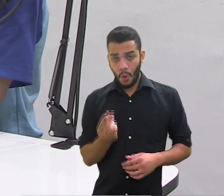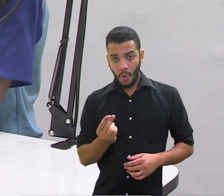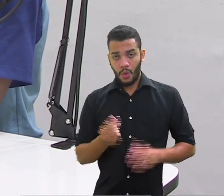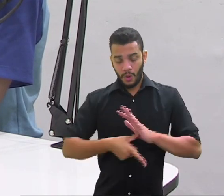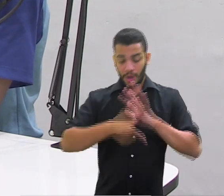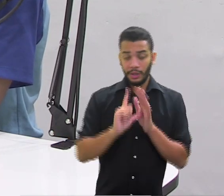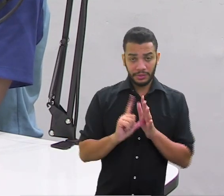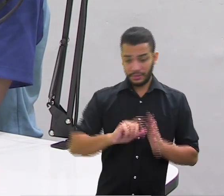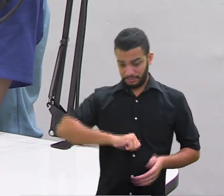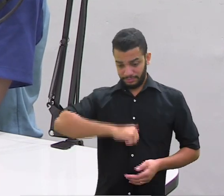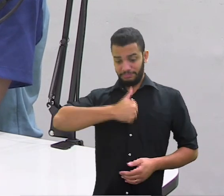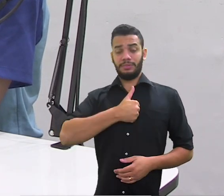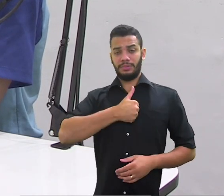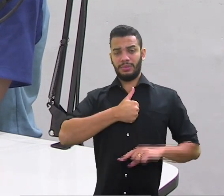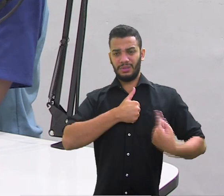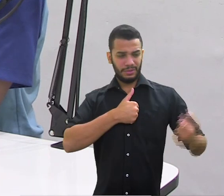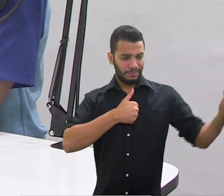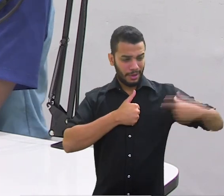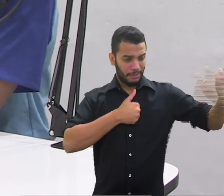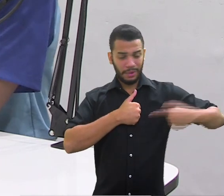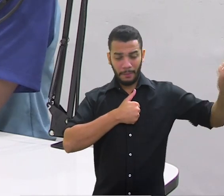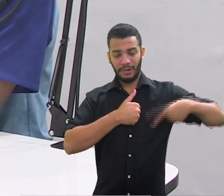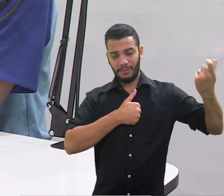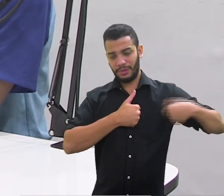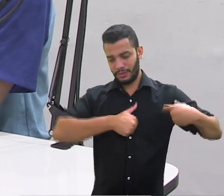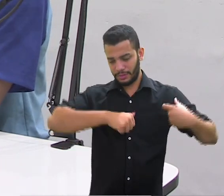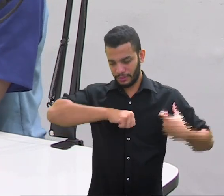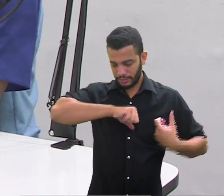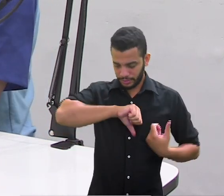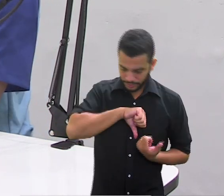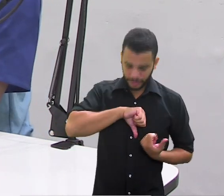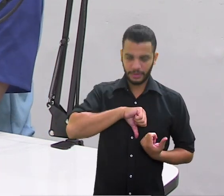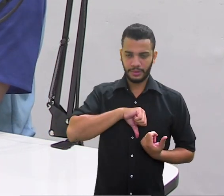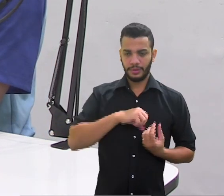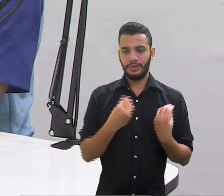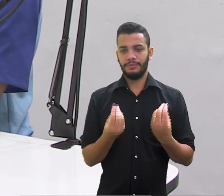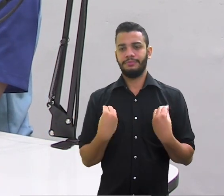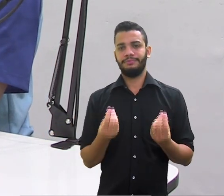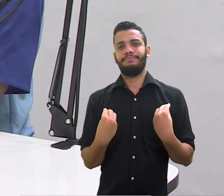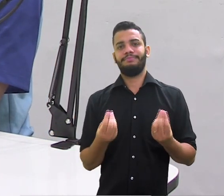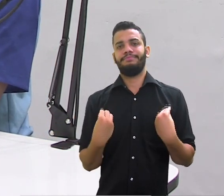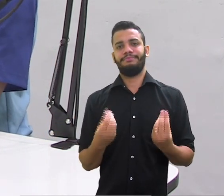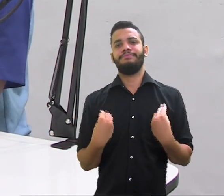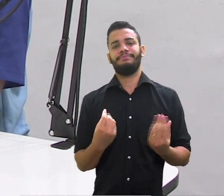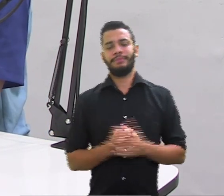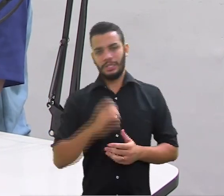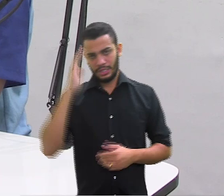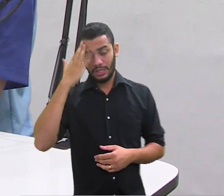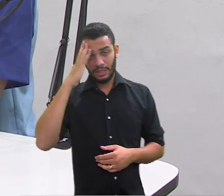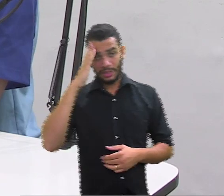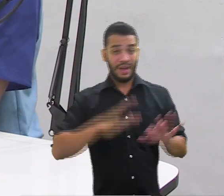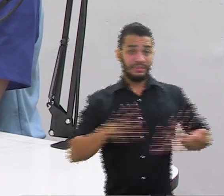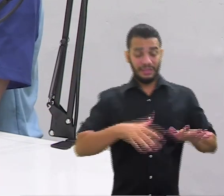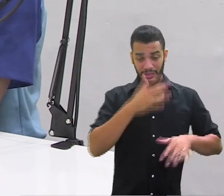virando uma depressão, um pavor, porque, né, depois você toma pavor de